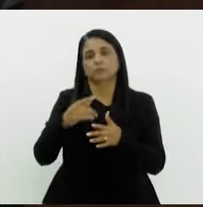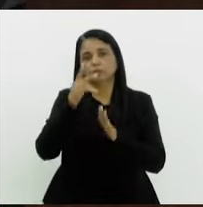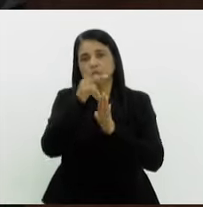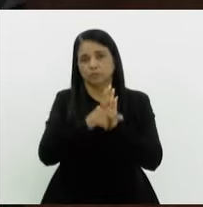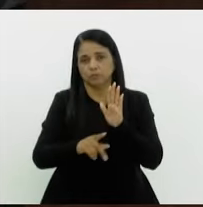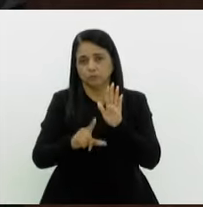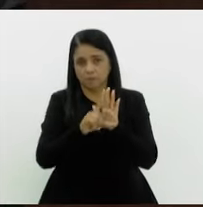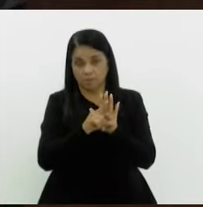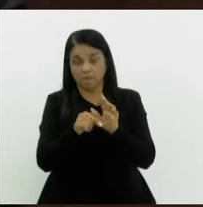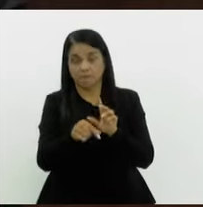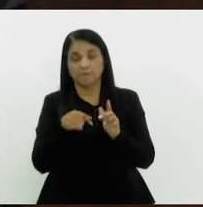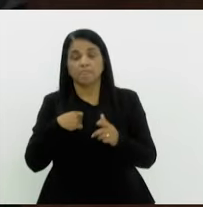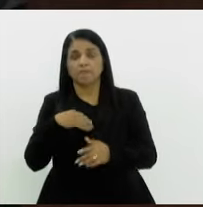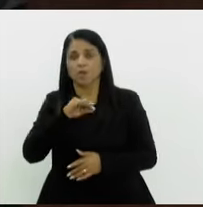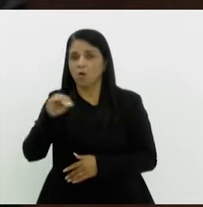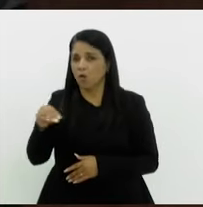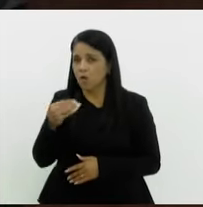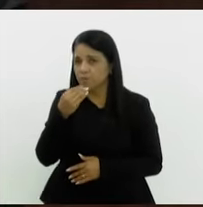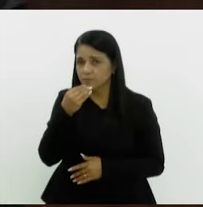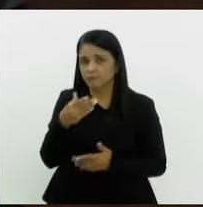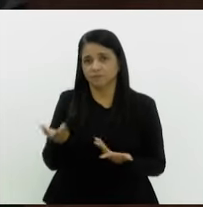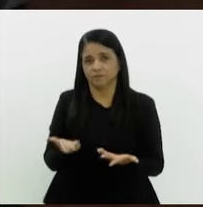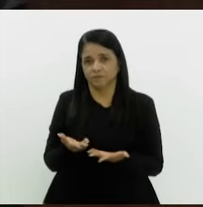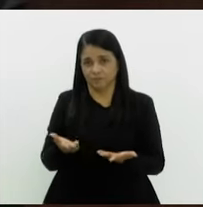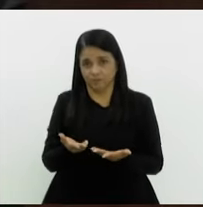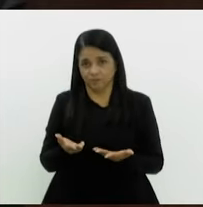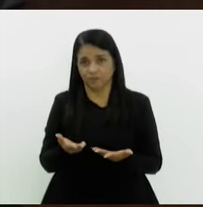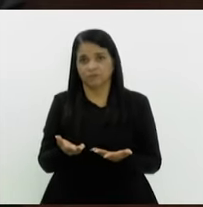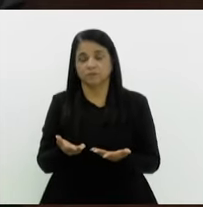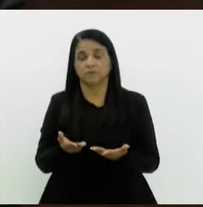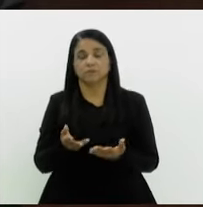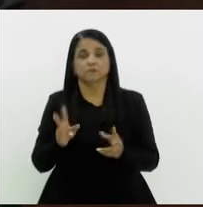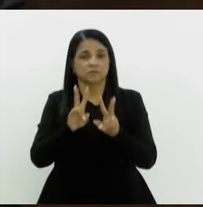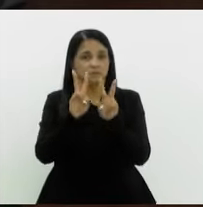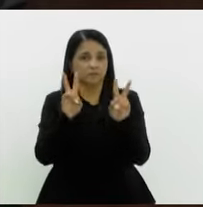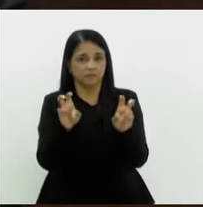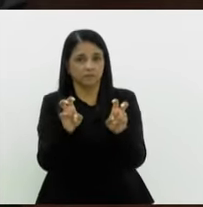E aproveitando aqui a oportunidade, também numa matéria